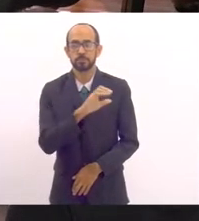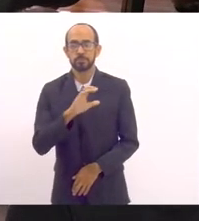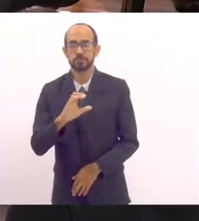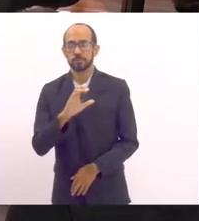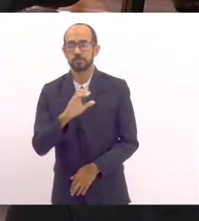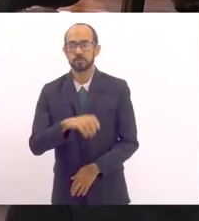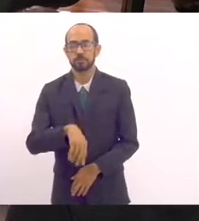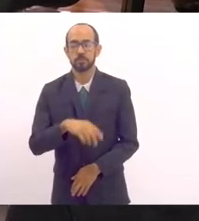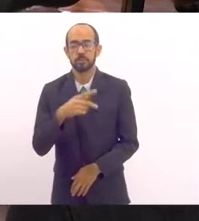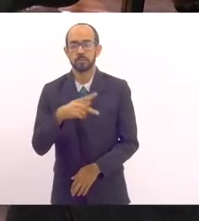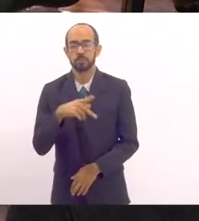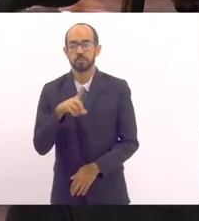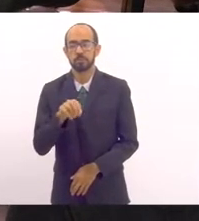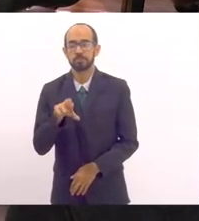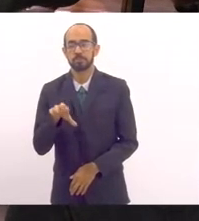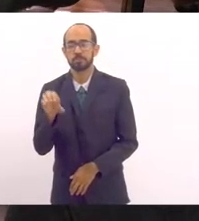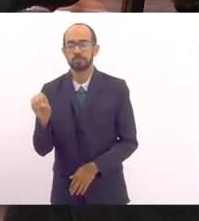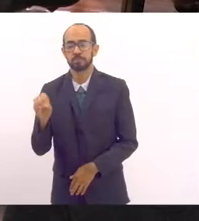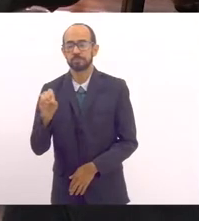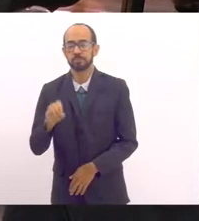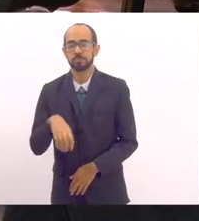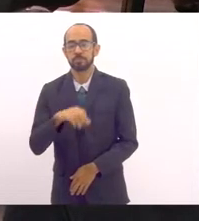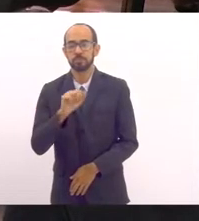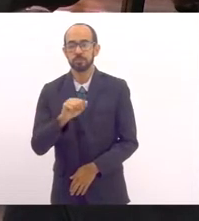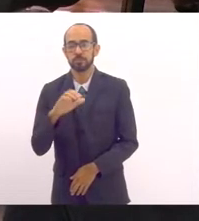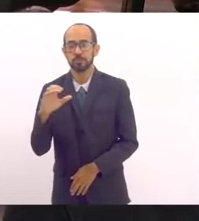Pedro Guimarães da Apresenta,